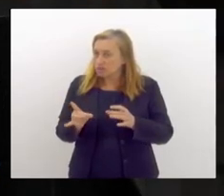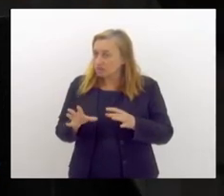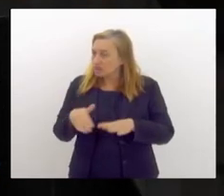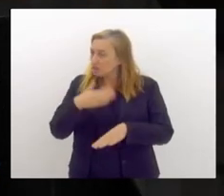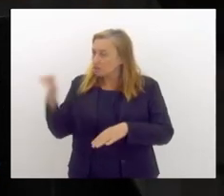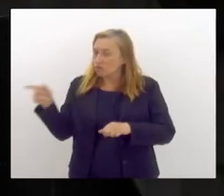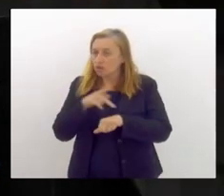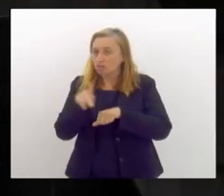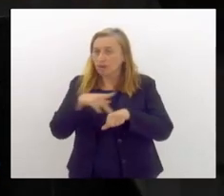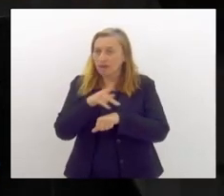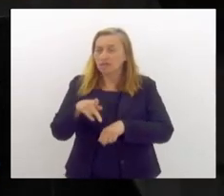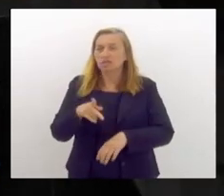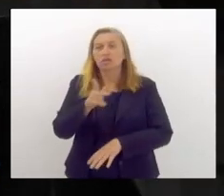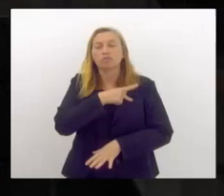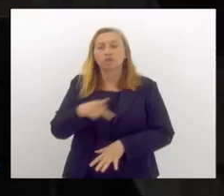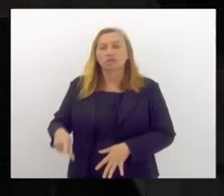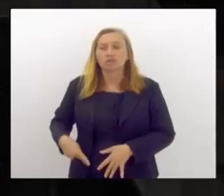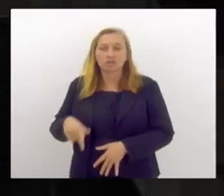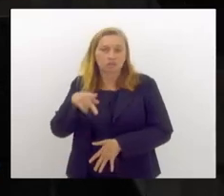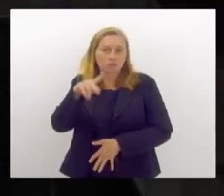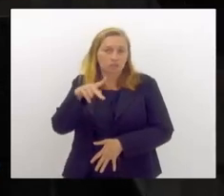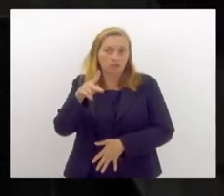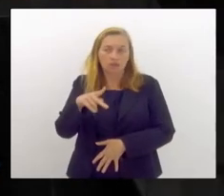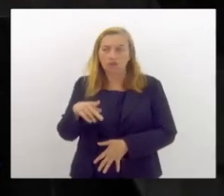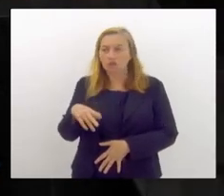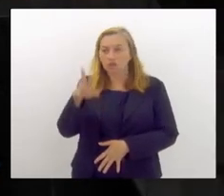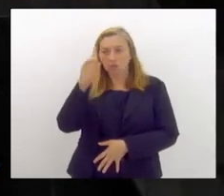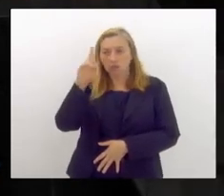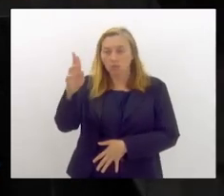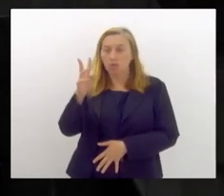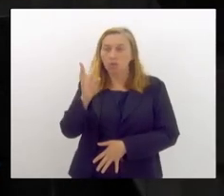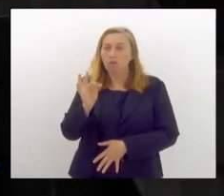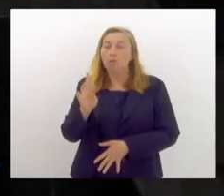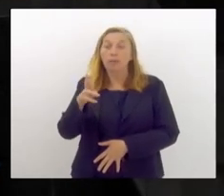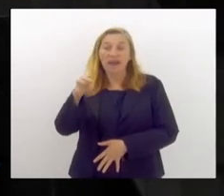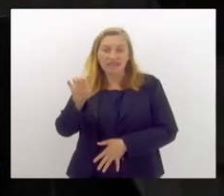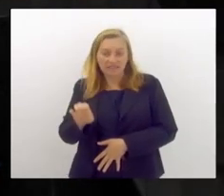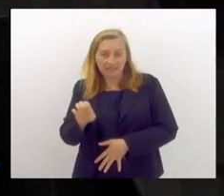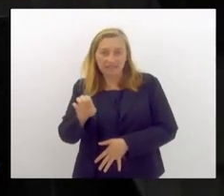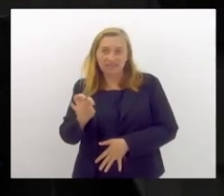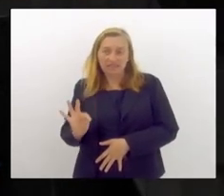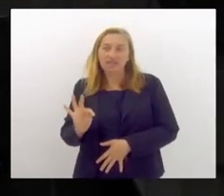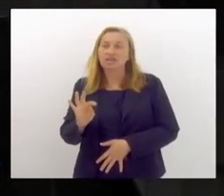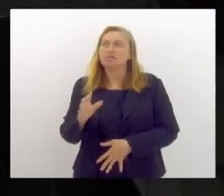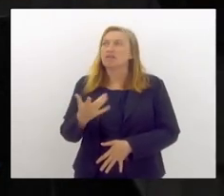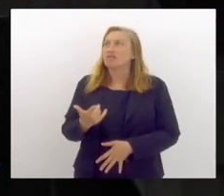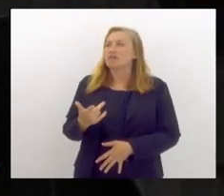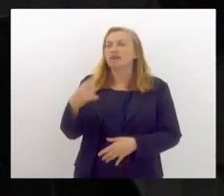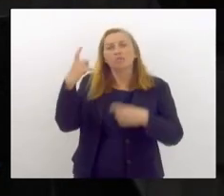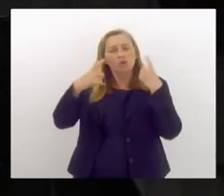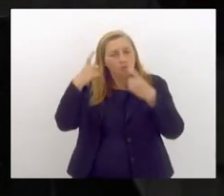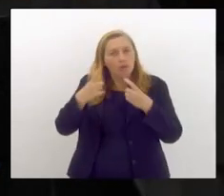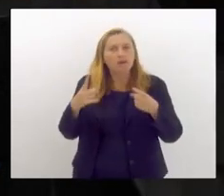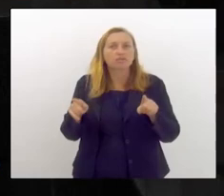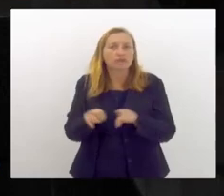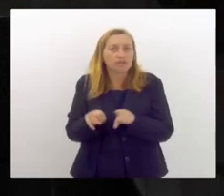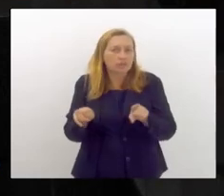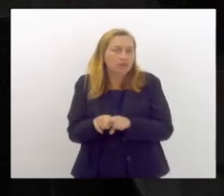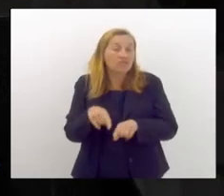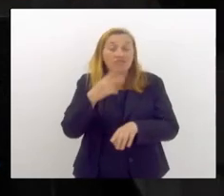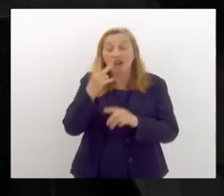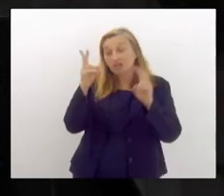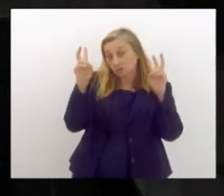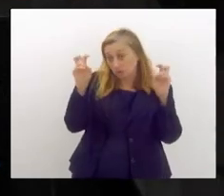Presidente da Petrobras, o senhor Paul Prat, devia estar preocupado para equacionar também essa